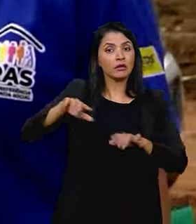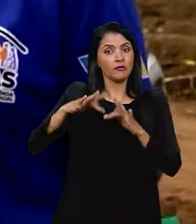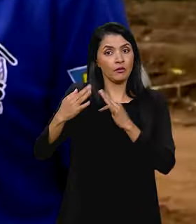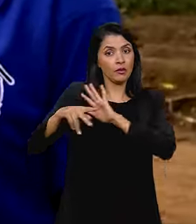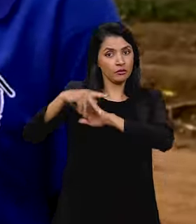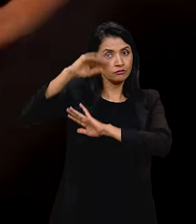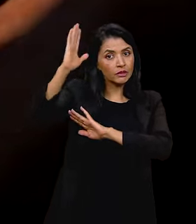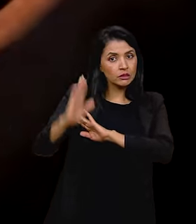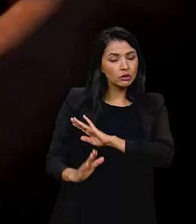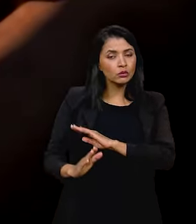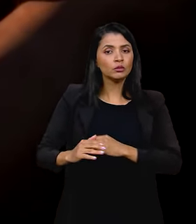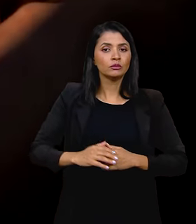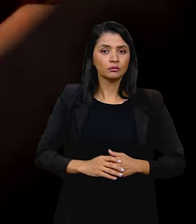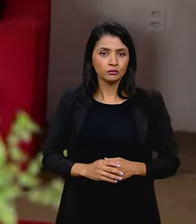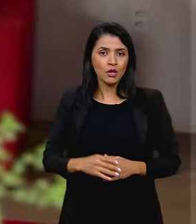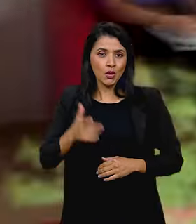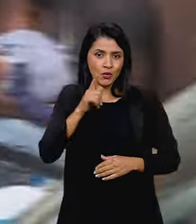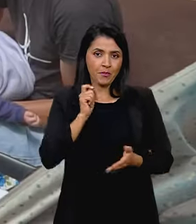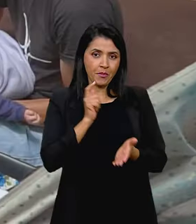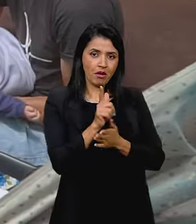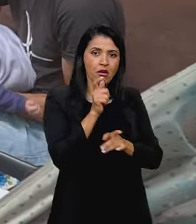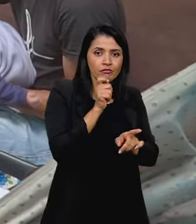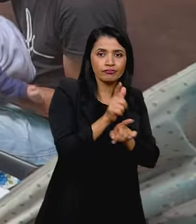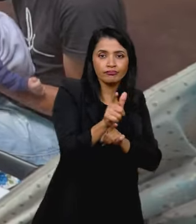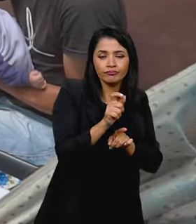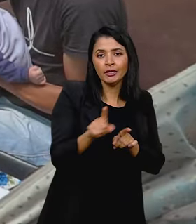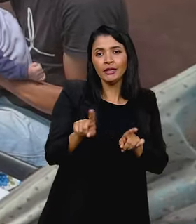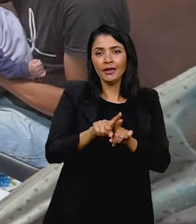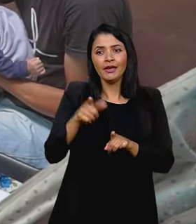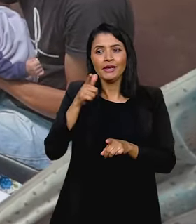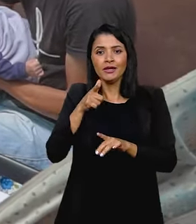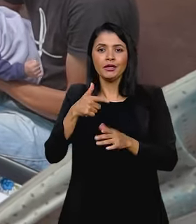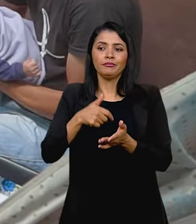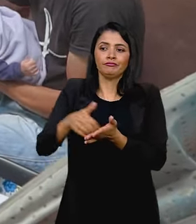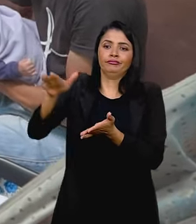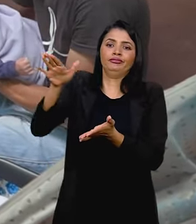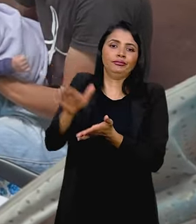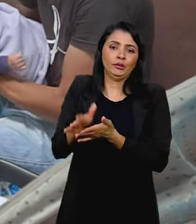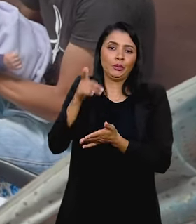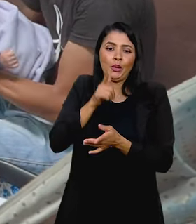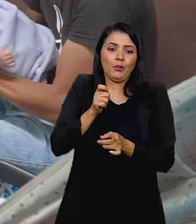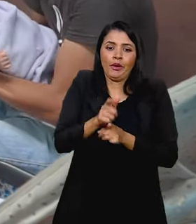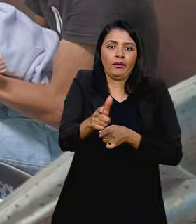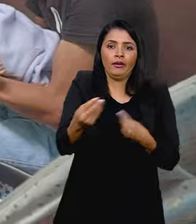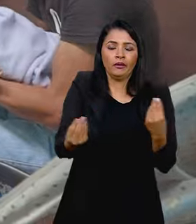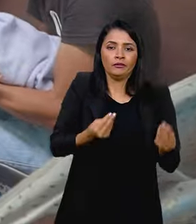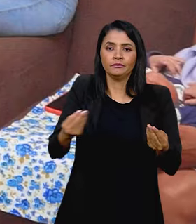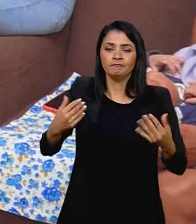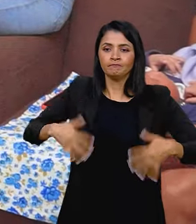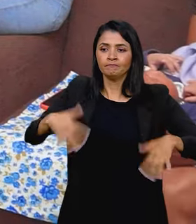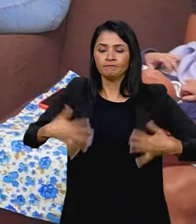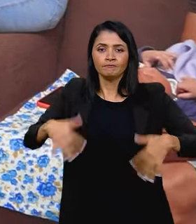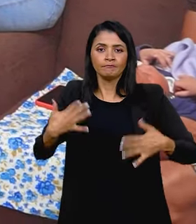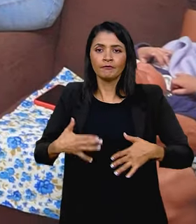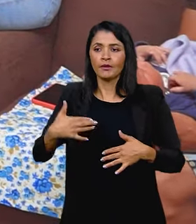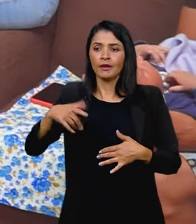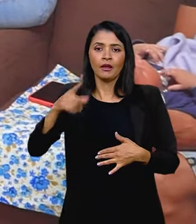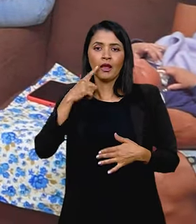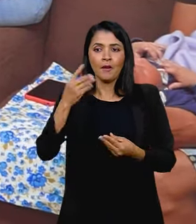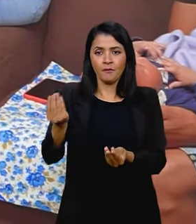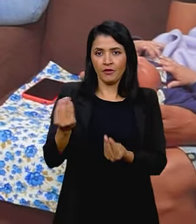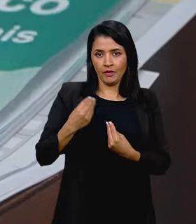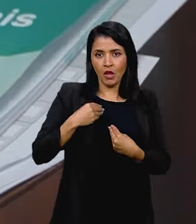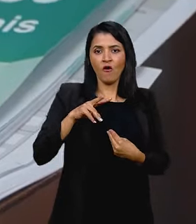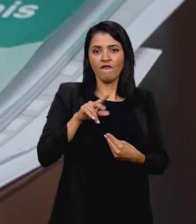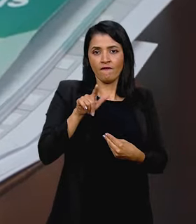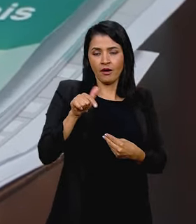precisam as famílias brasileiras consegui pagar meu aluguel e peguei e fui despejada despejada fui eu fui eu